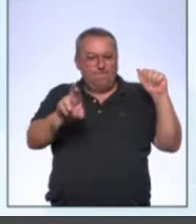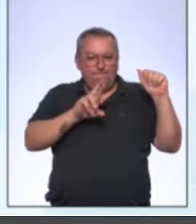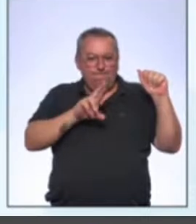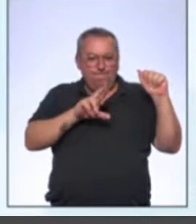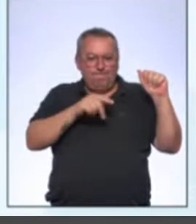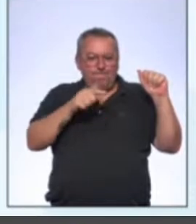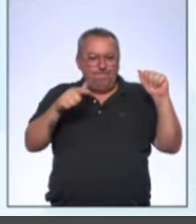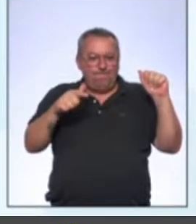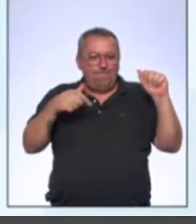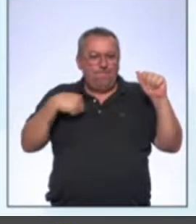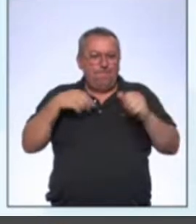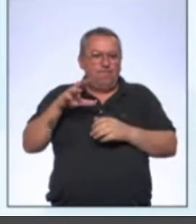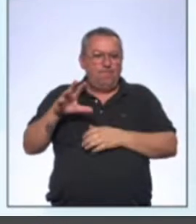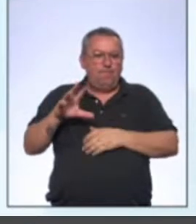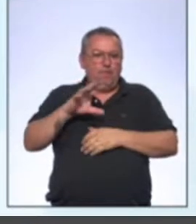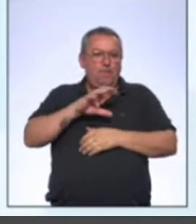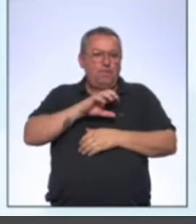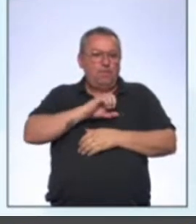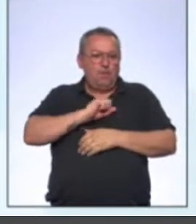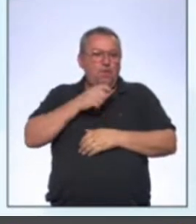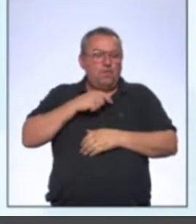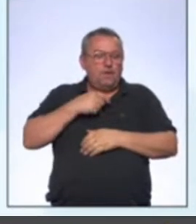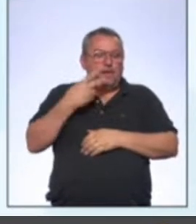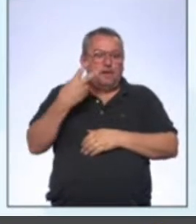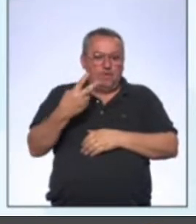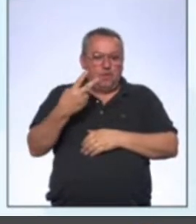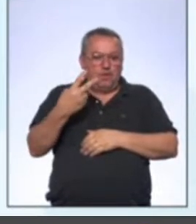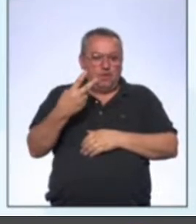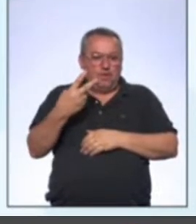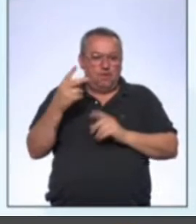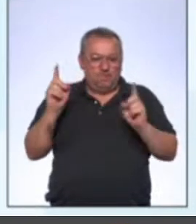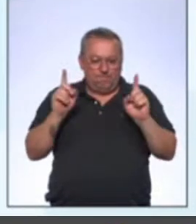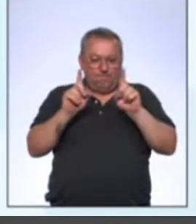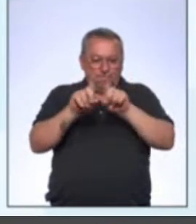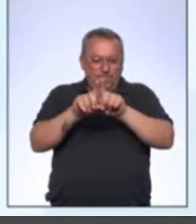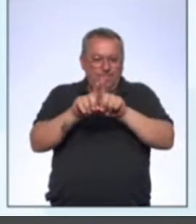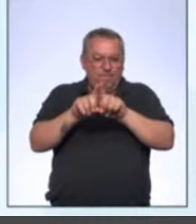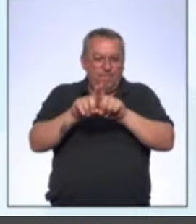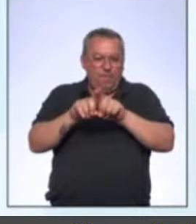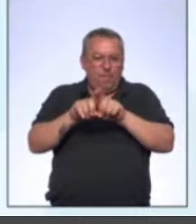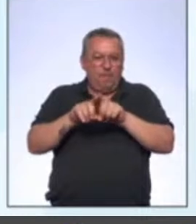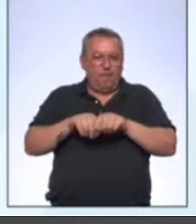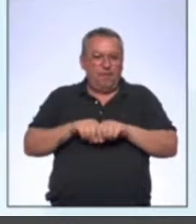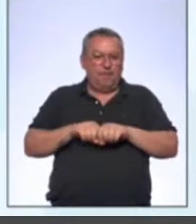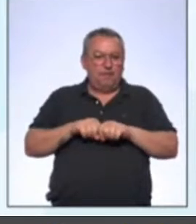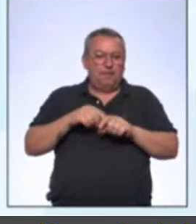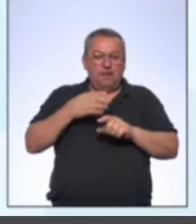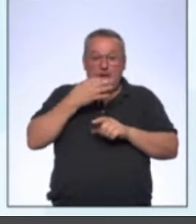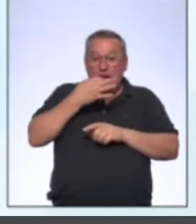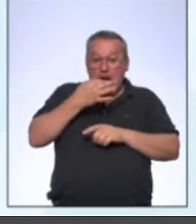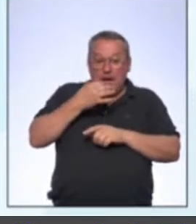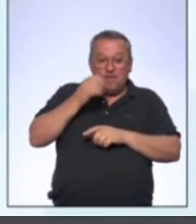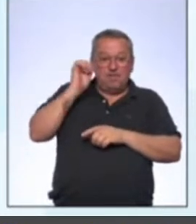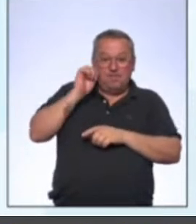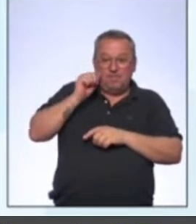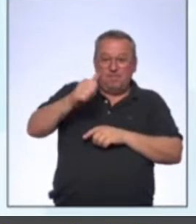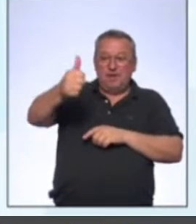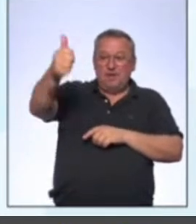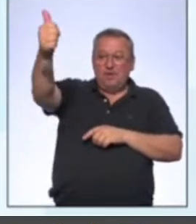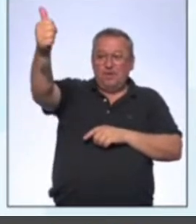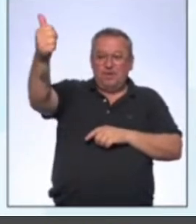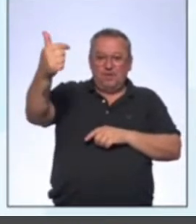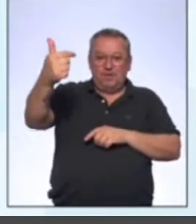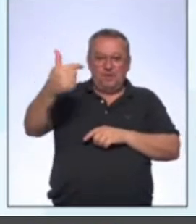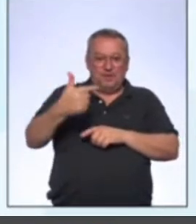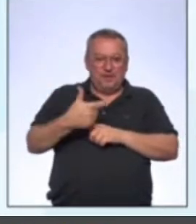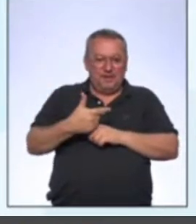porque é um amor em que se parte só dele, não é? Acredita não estar à altura e aí eu marquei lá, ó, na alternativa B.